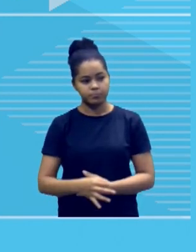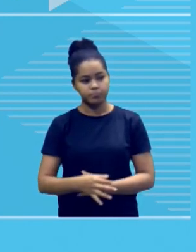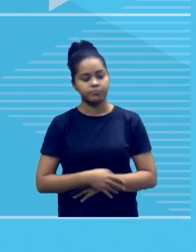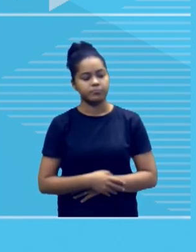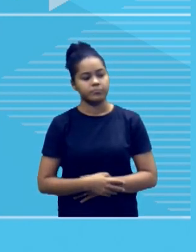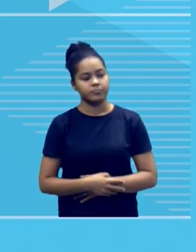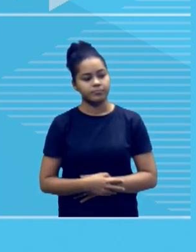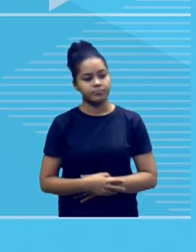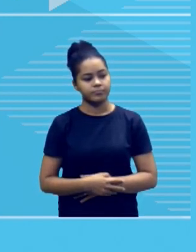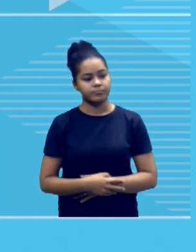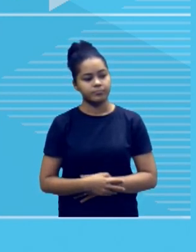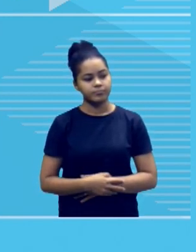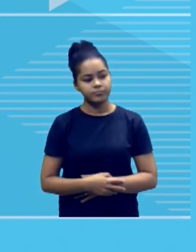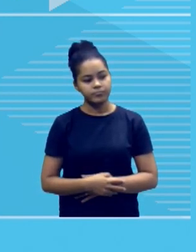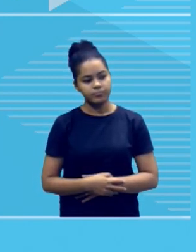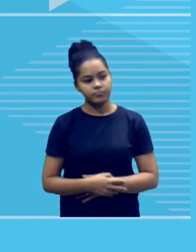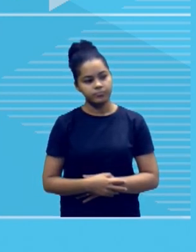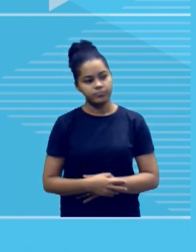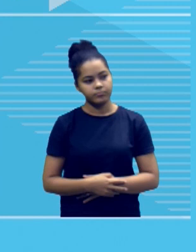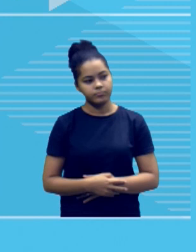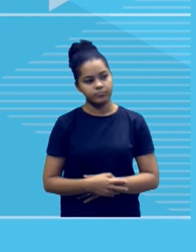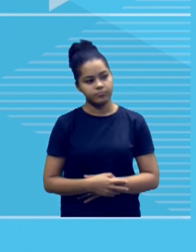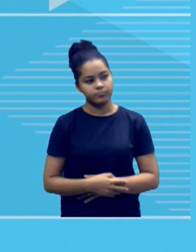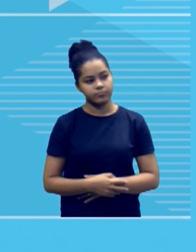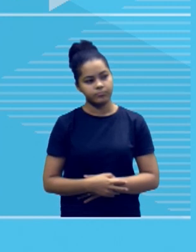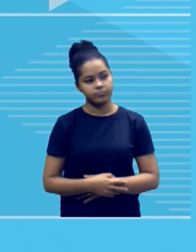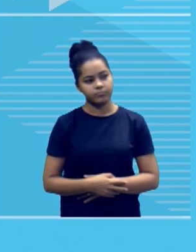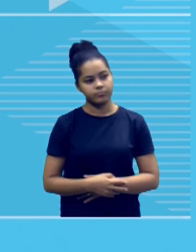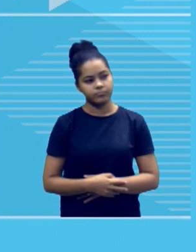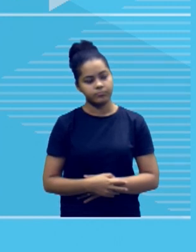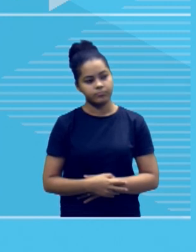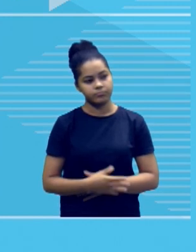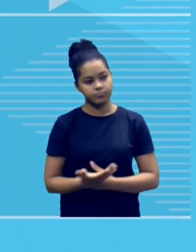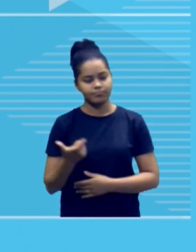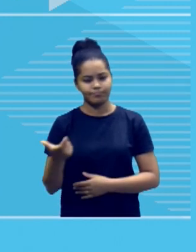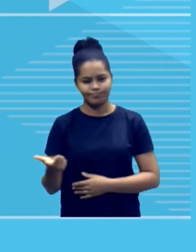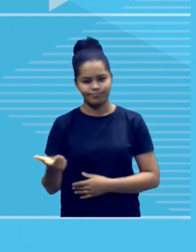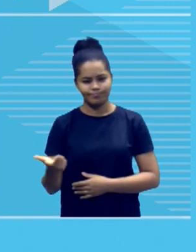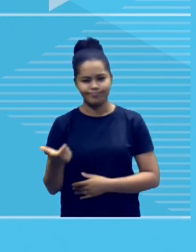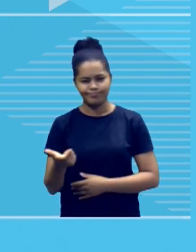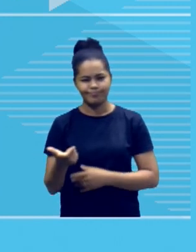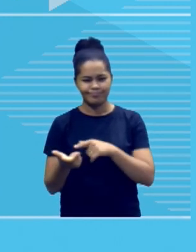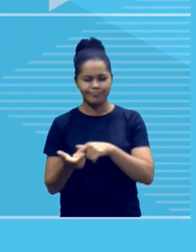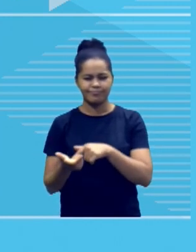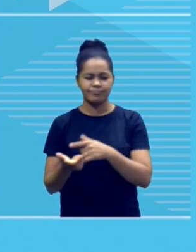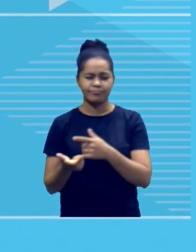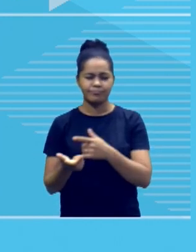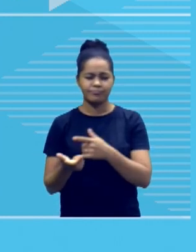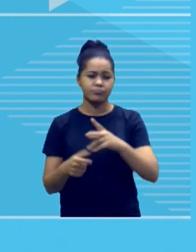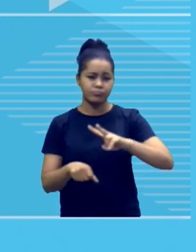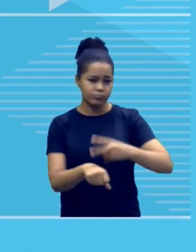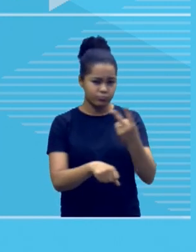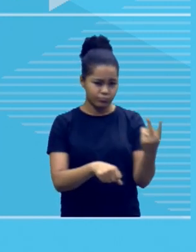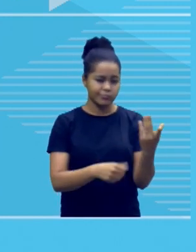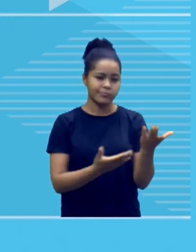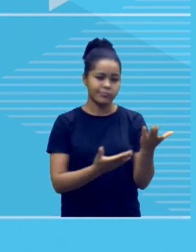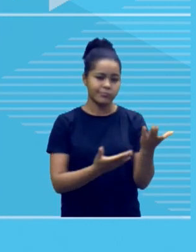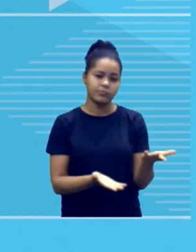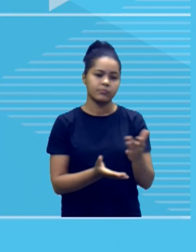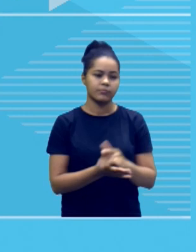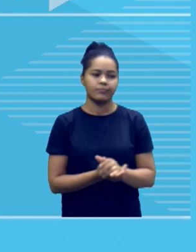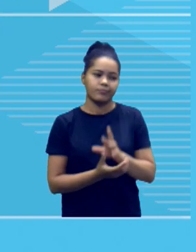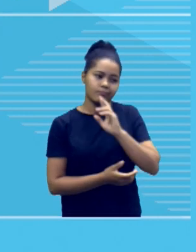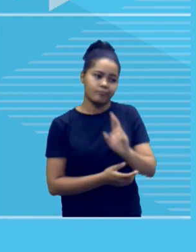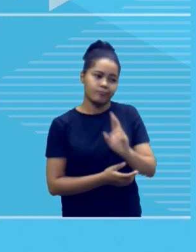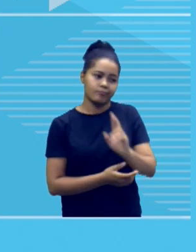autonomia é o caso aí parecia uma palavra duas equilíbrio isomeria tem o que marcar